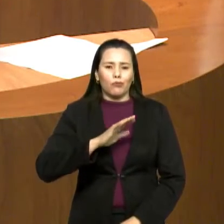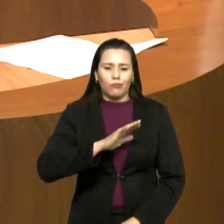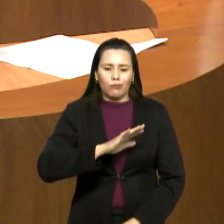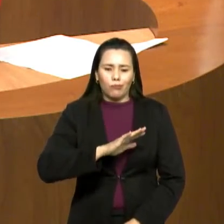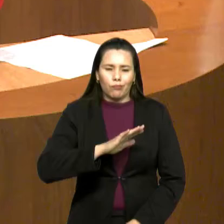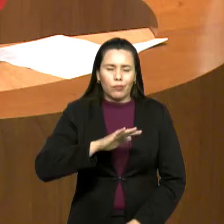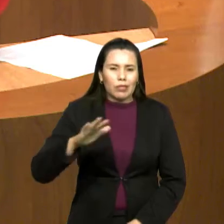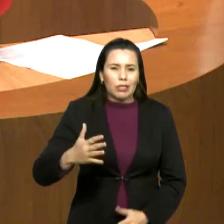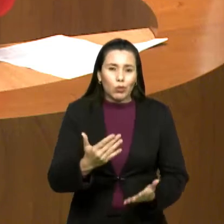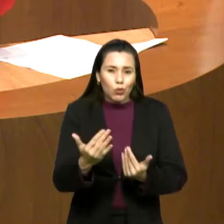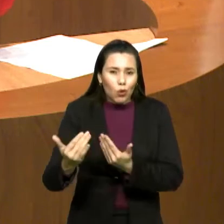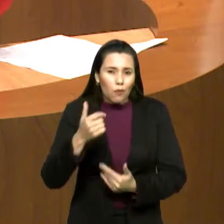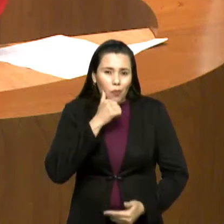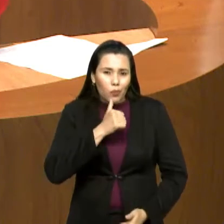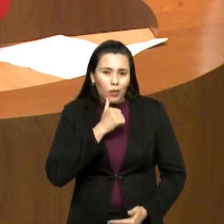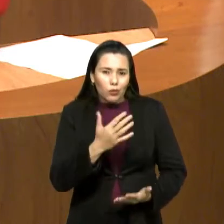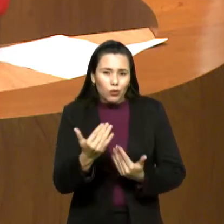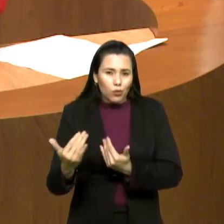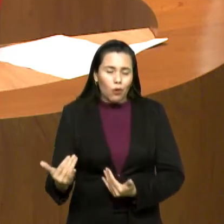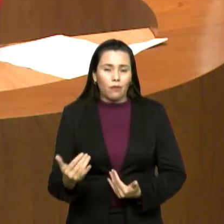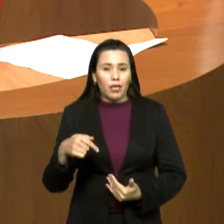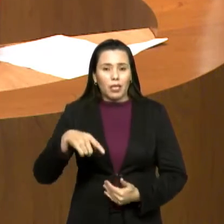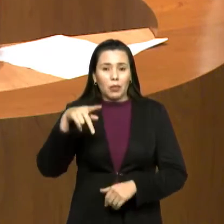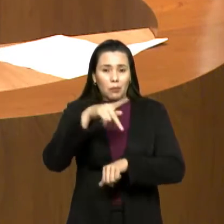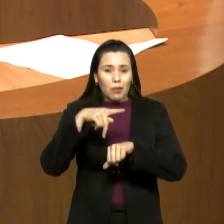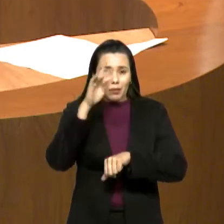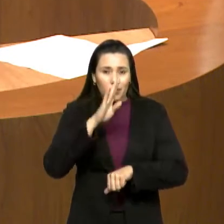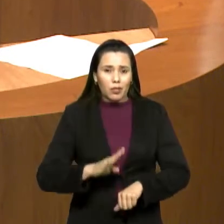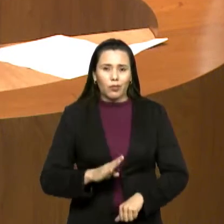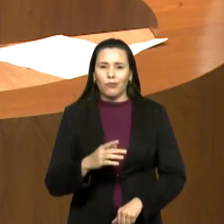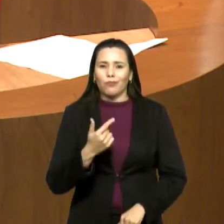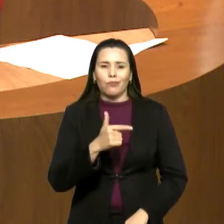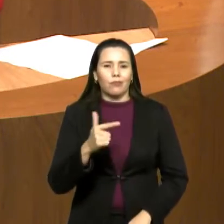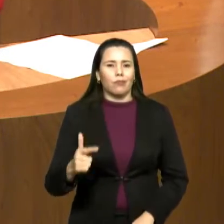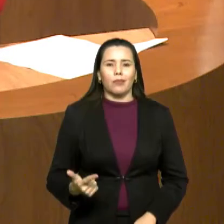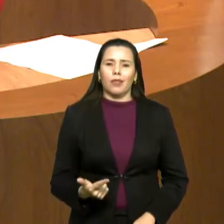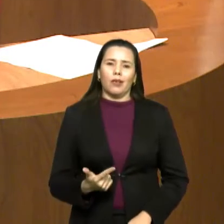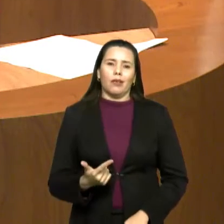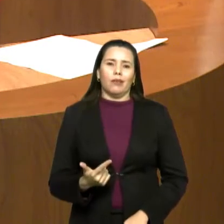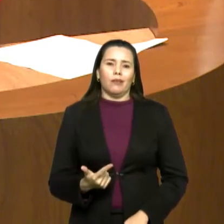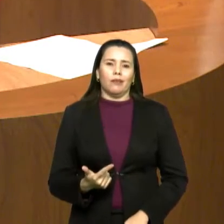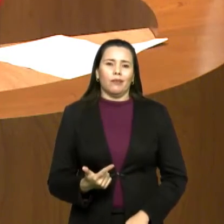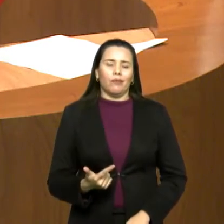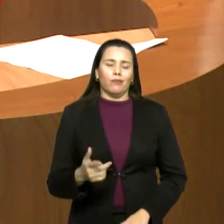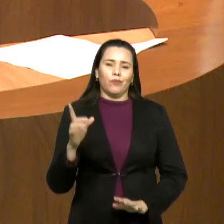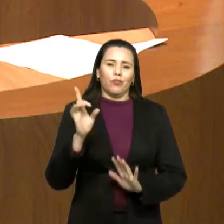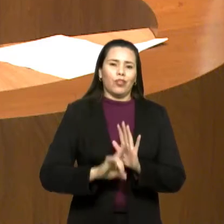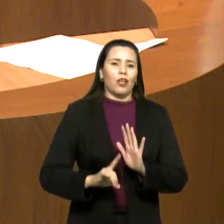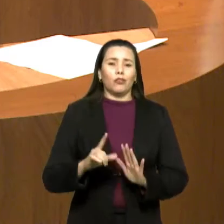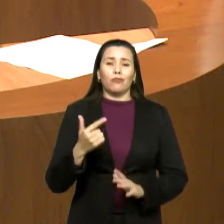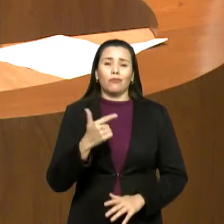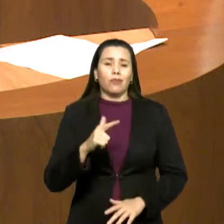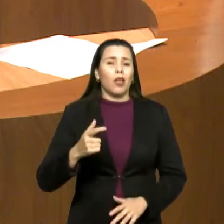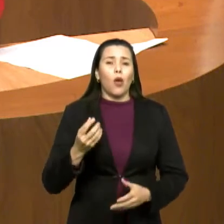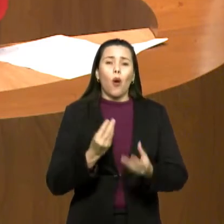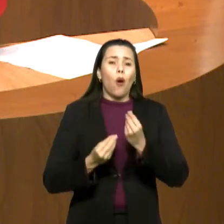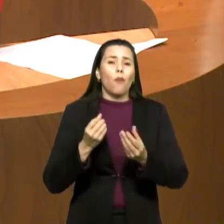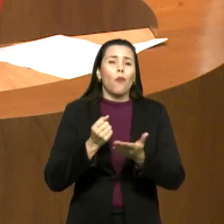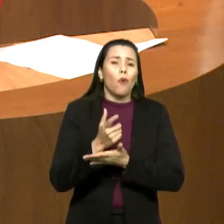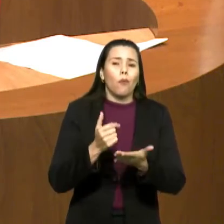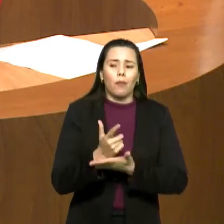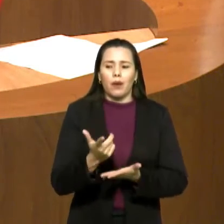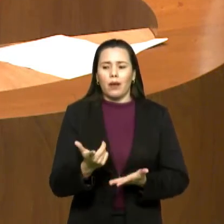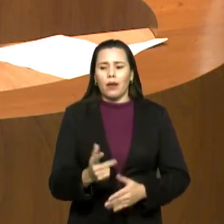saúde pública Deputado a Socorro a questão de eu tirei para esse item como como falei da pouco não é uma questão